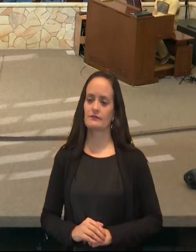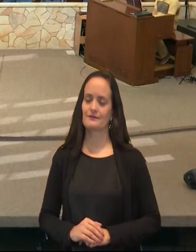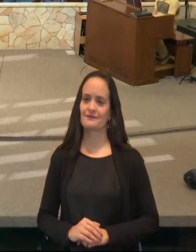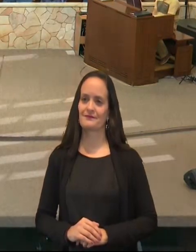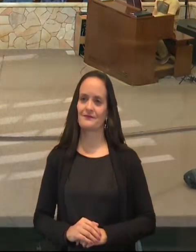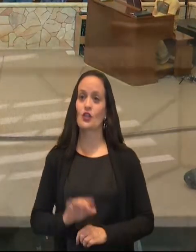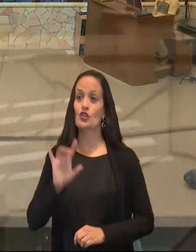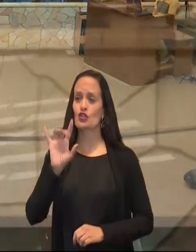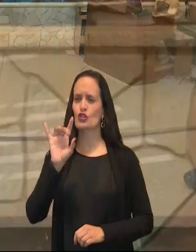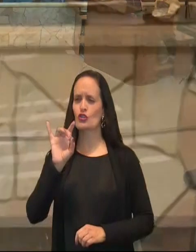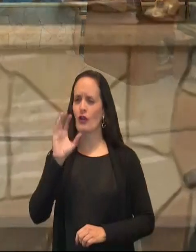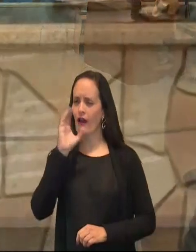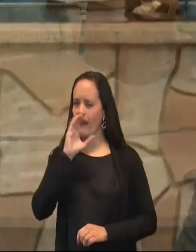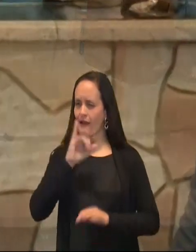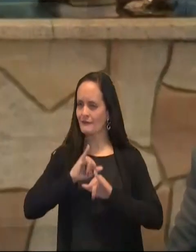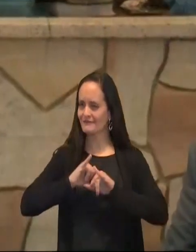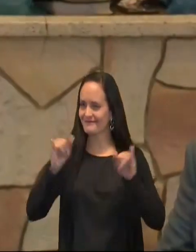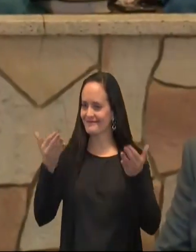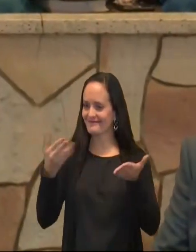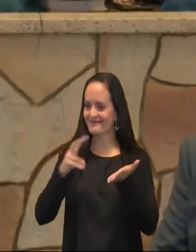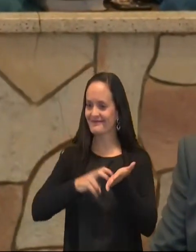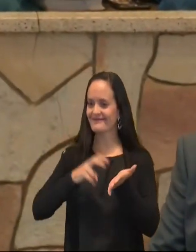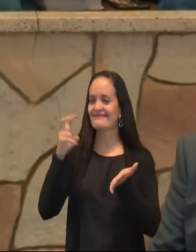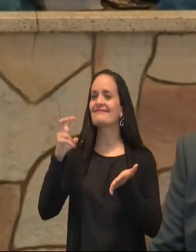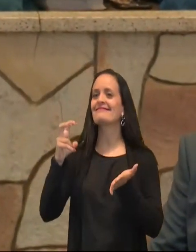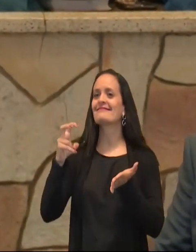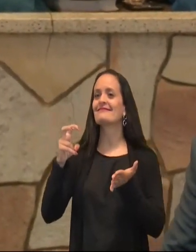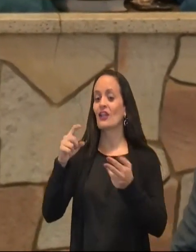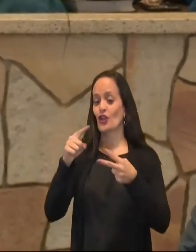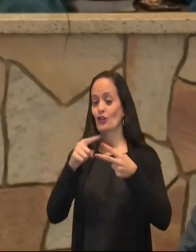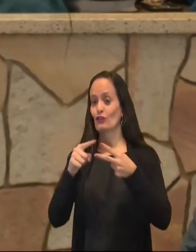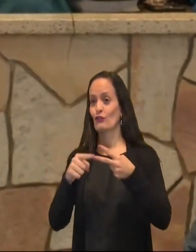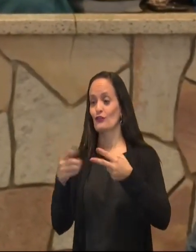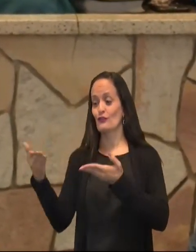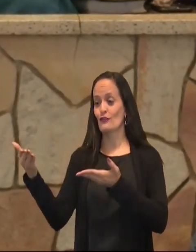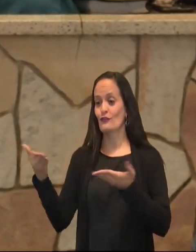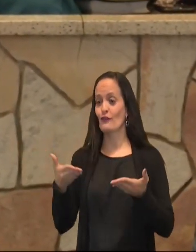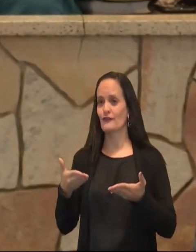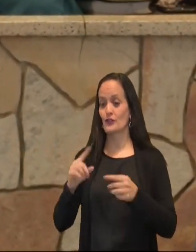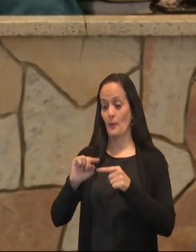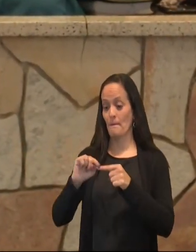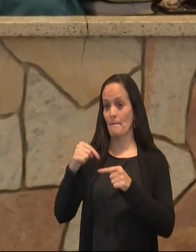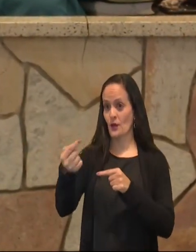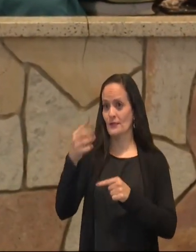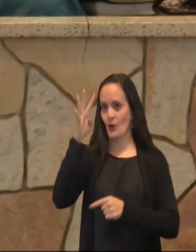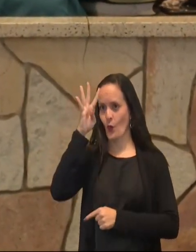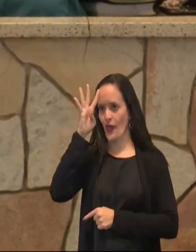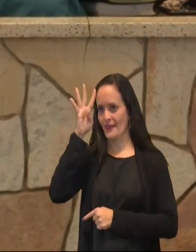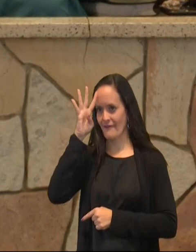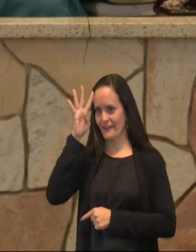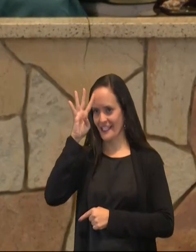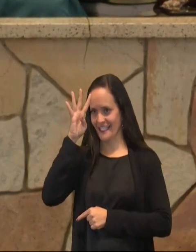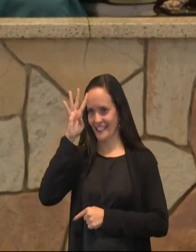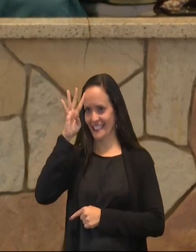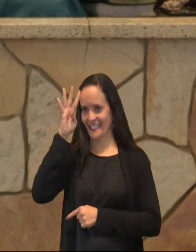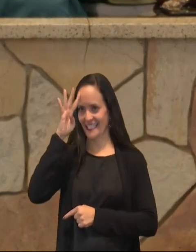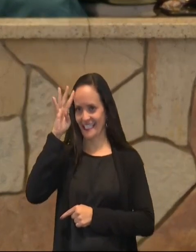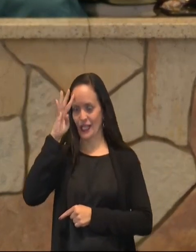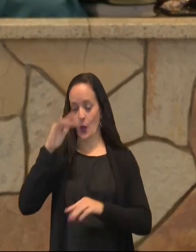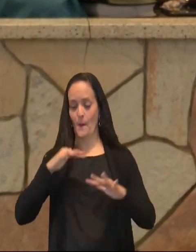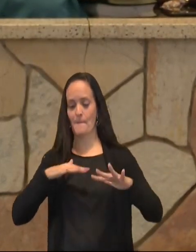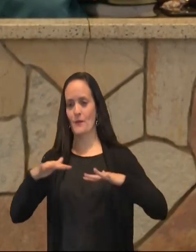Apenas para reforçar nessa manhã 2 convites. Primeiro, na próxima quarta-feira, no contexto do nosso Mobiliza